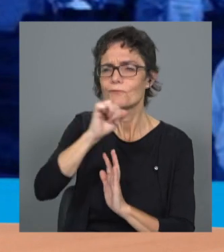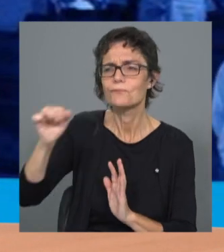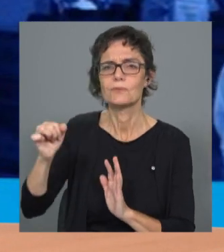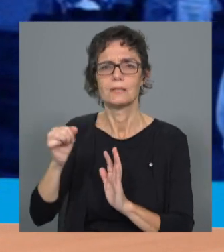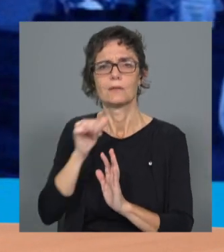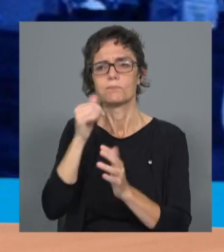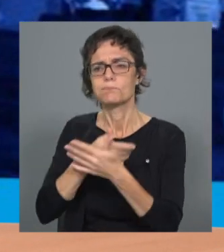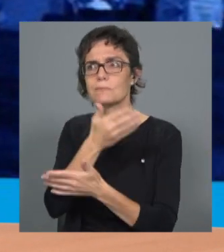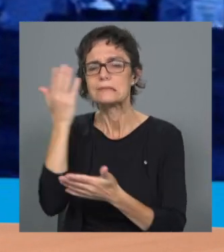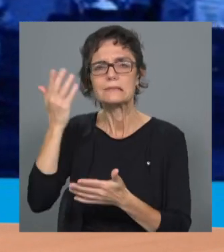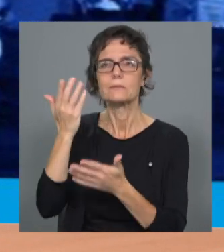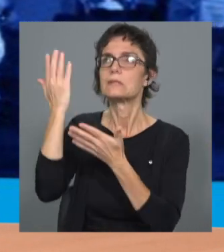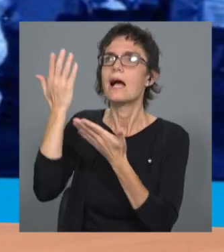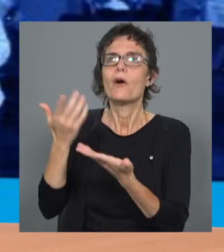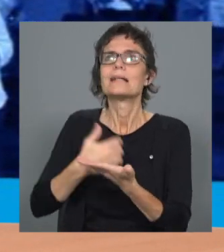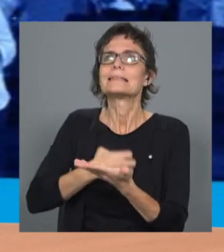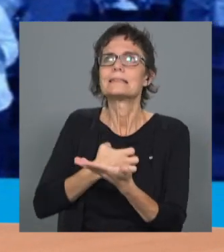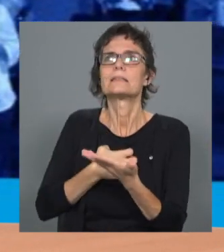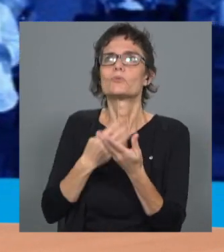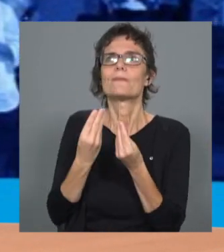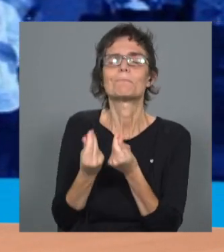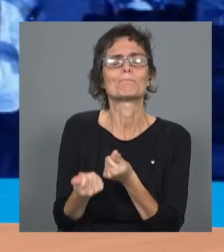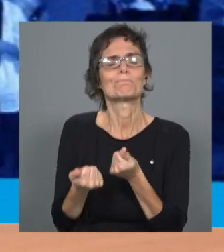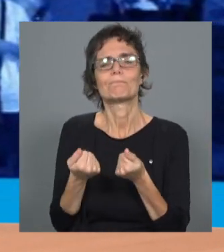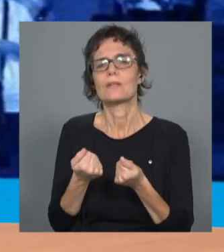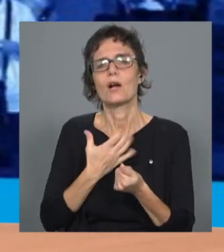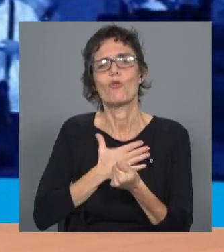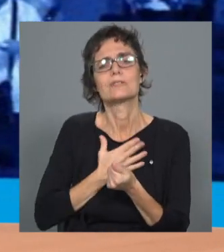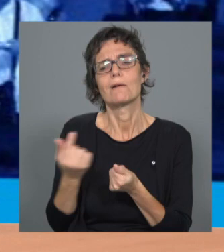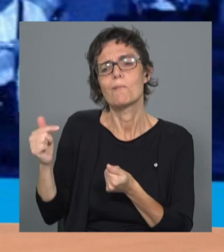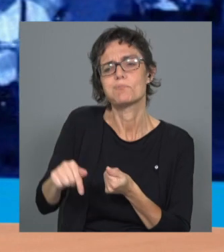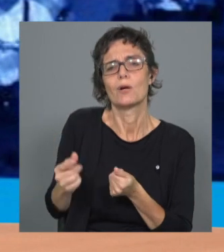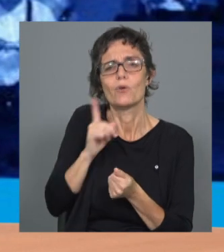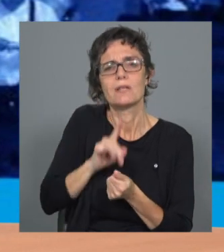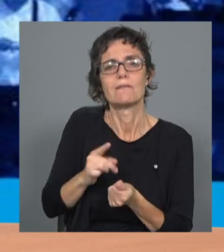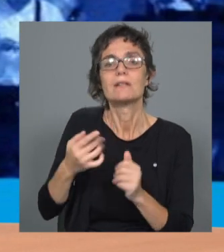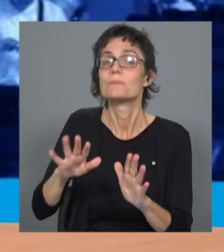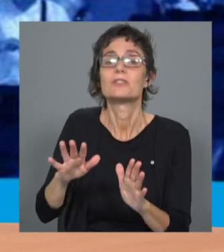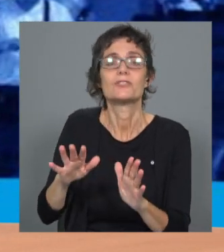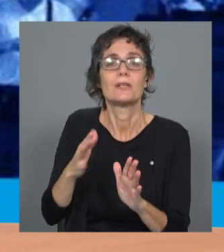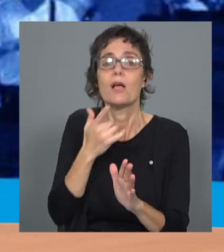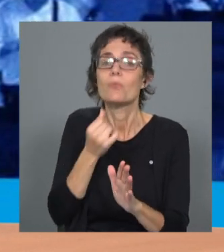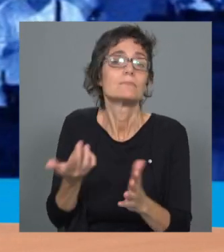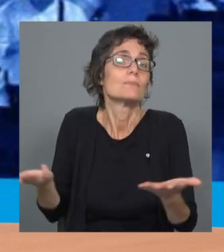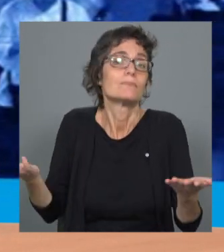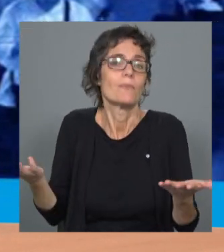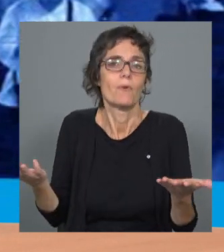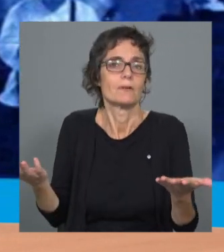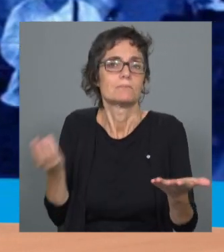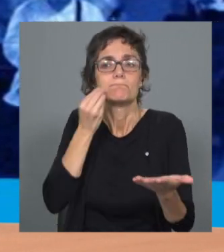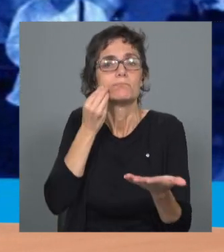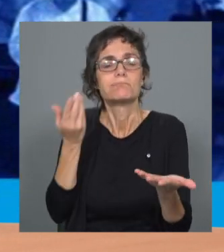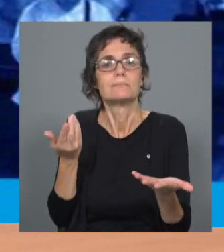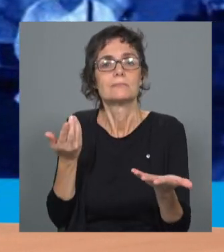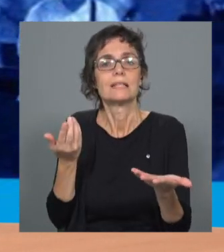são ausências complicadas no coração de tanta gente que já não voltam, que queriam ter, se calhar, despedido de